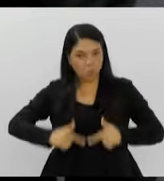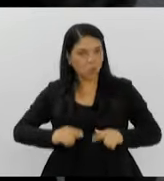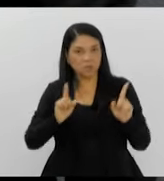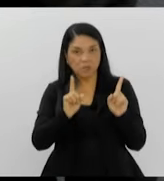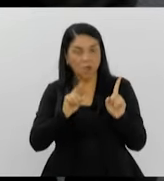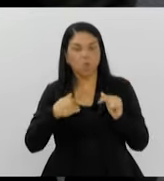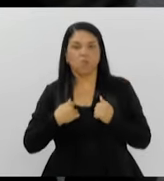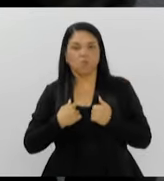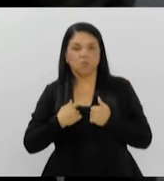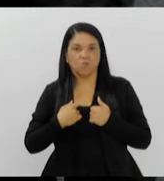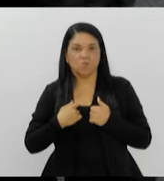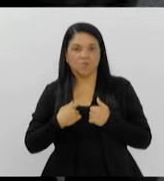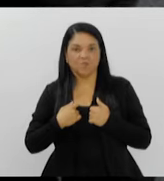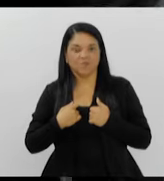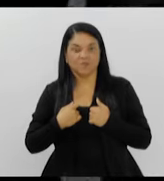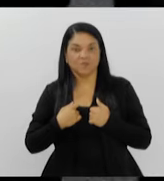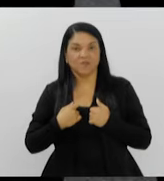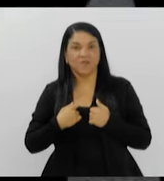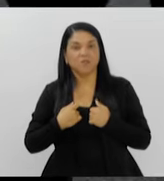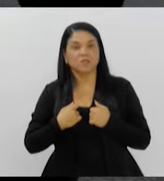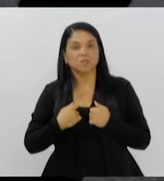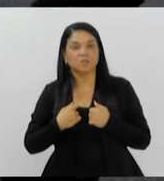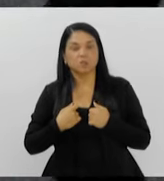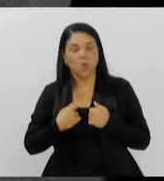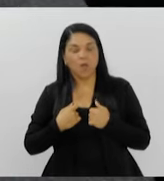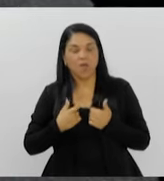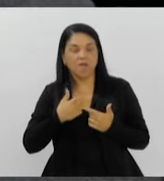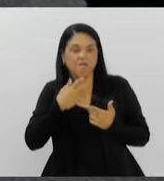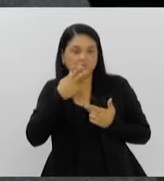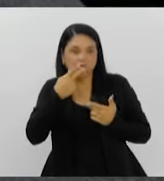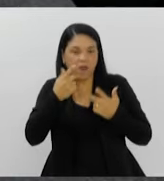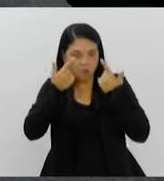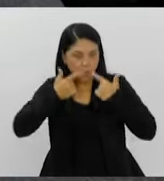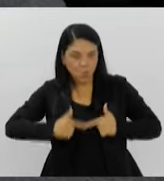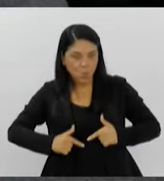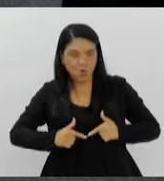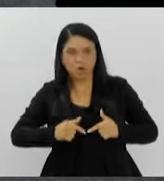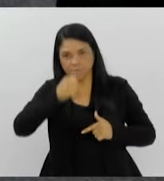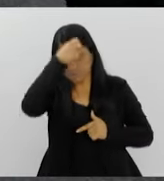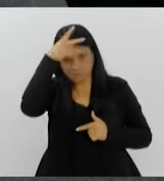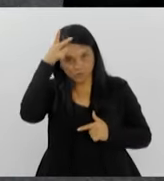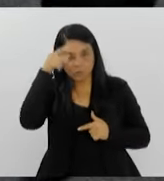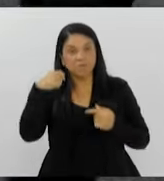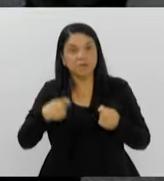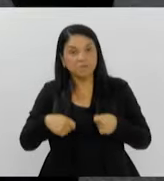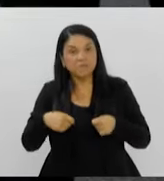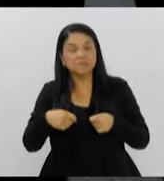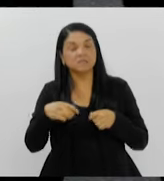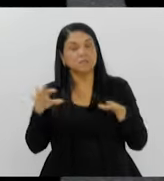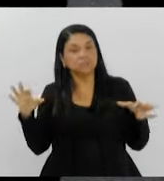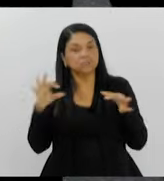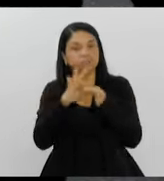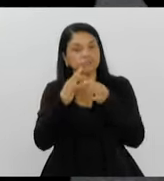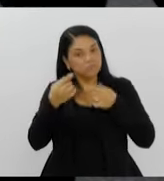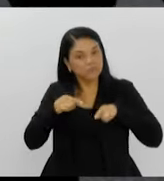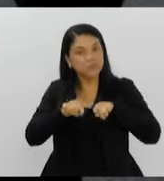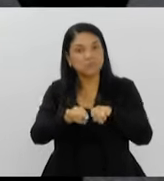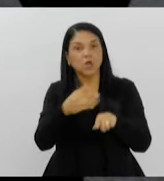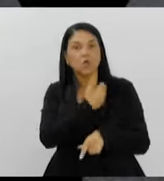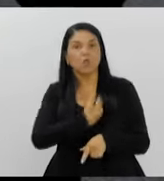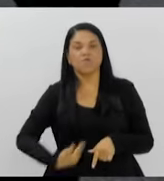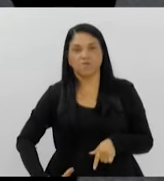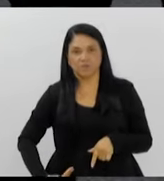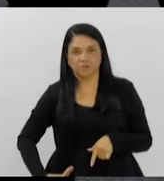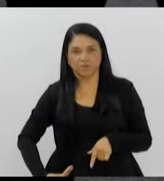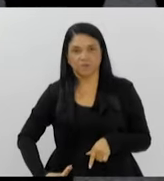Não não é uma fala de omissão mas a prerrogativa é do governo do estado e o